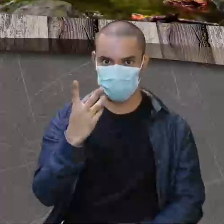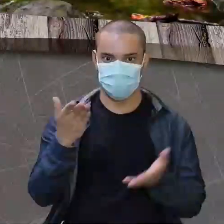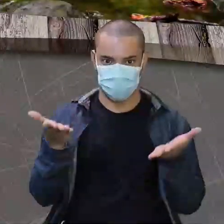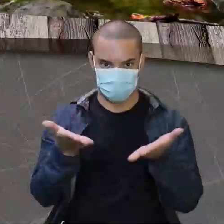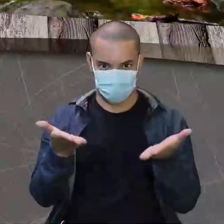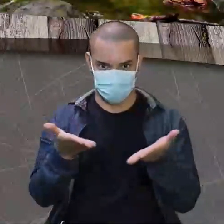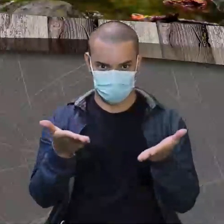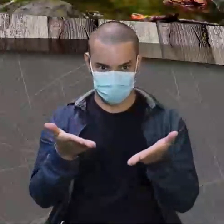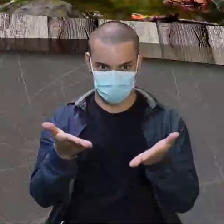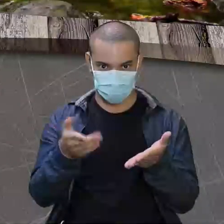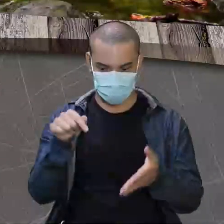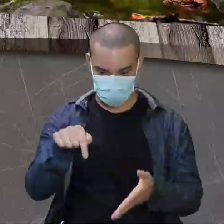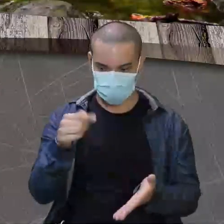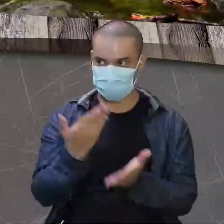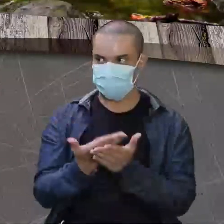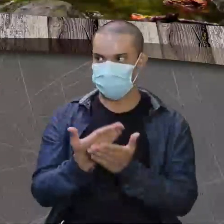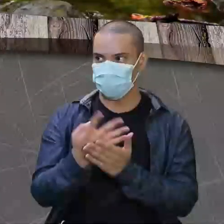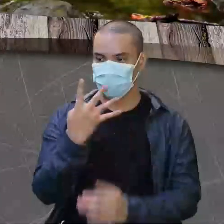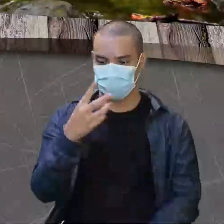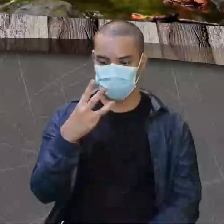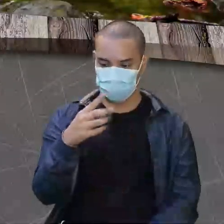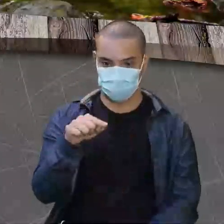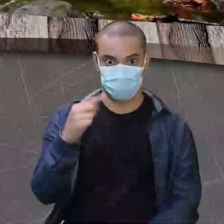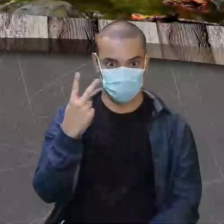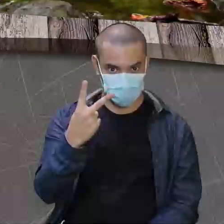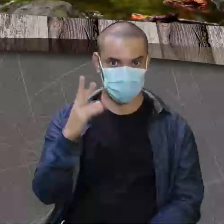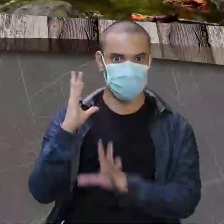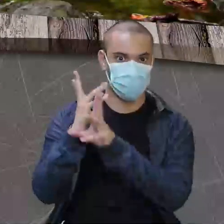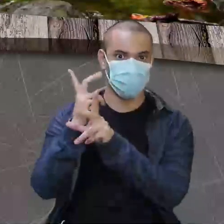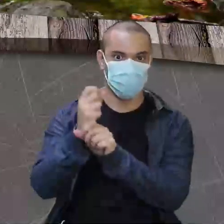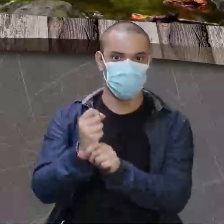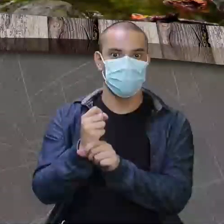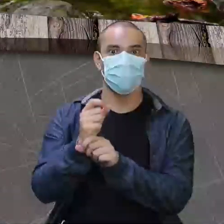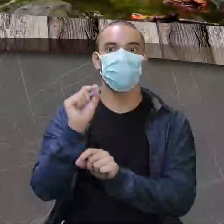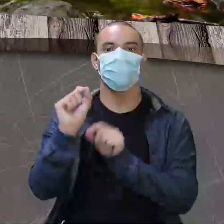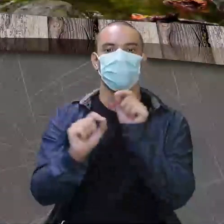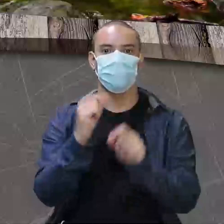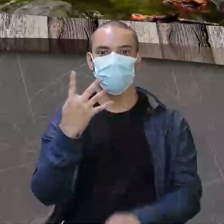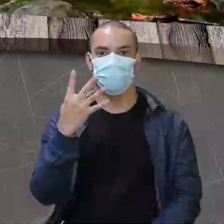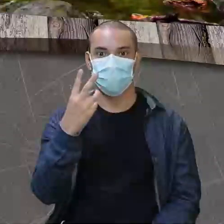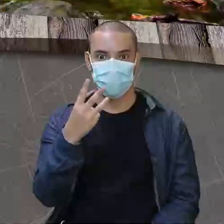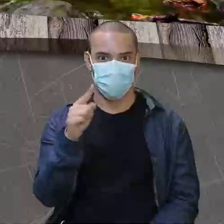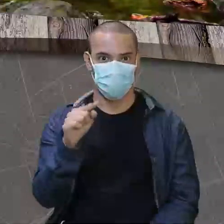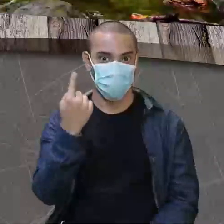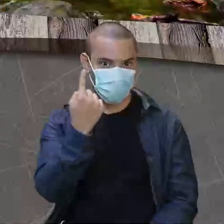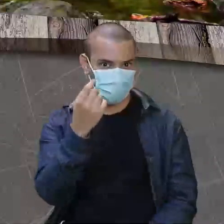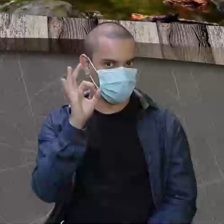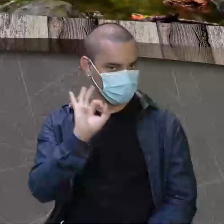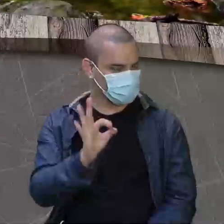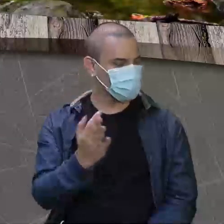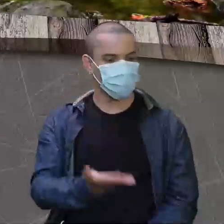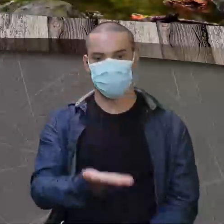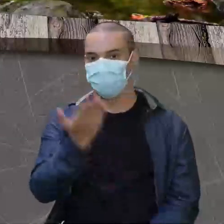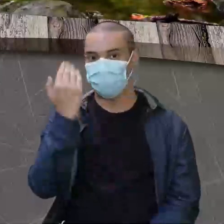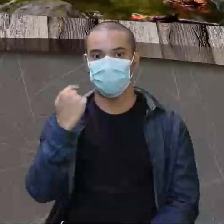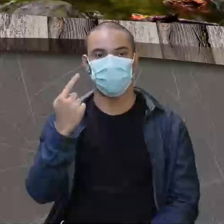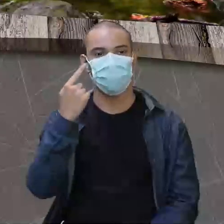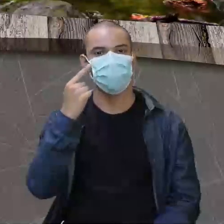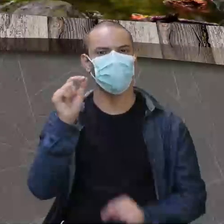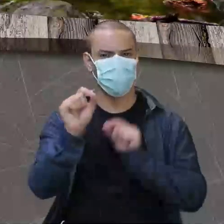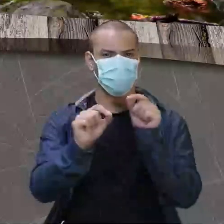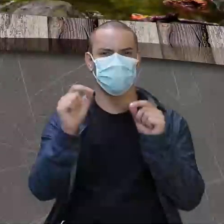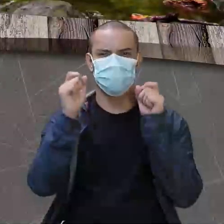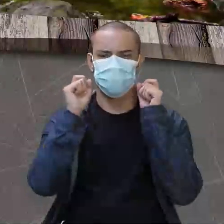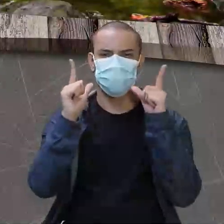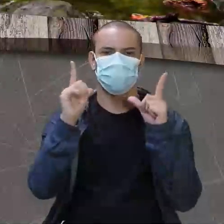43.2. Essa é a aula 43.2, a gente vai revisar a aula 43.1, beleza? Você tá ligado aí que a